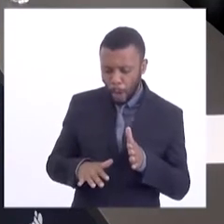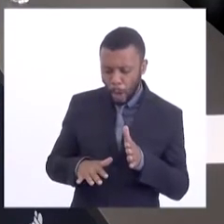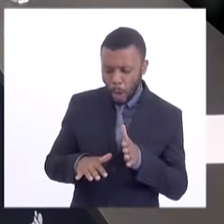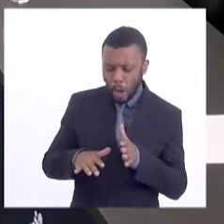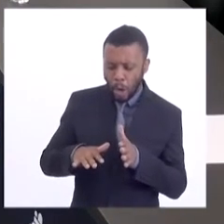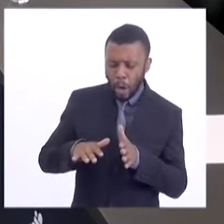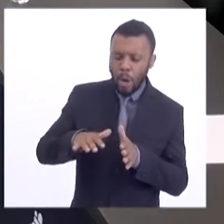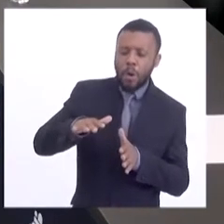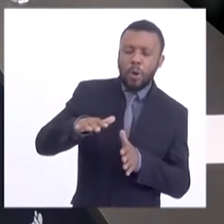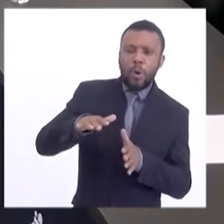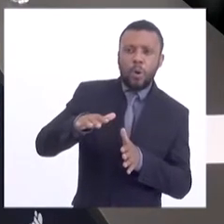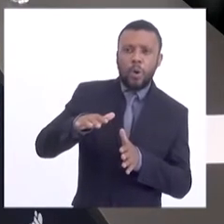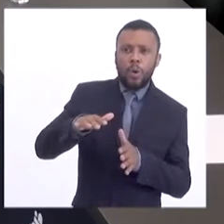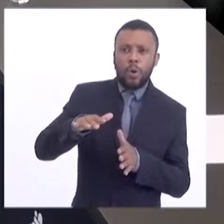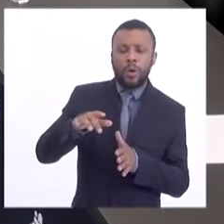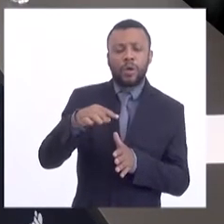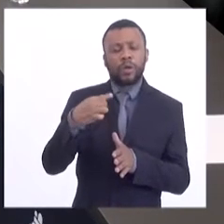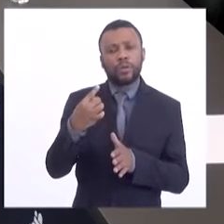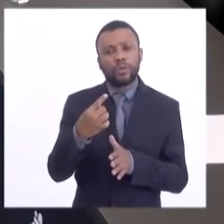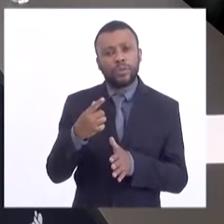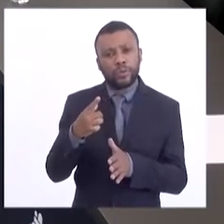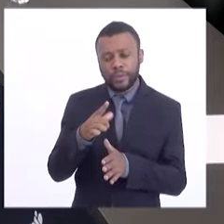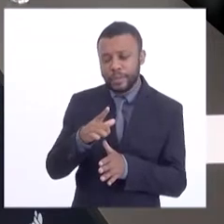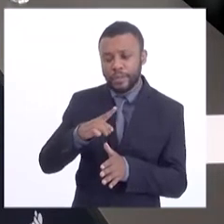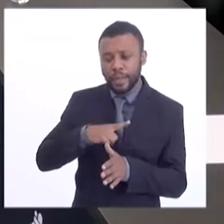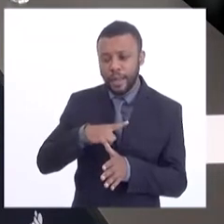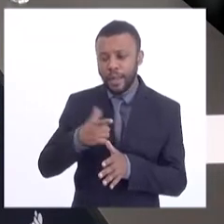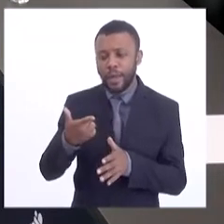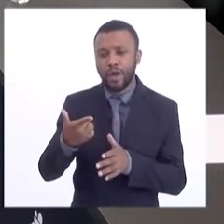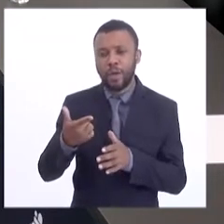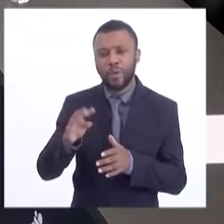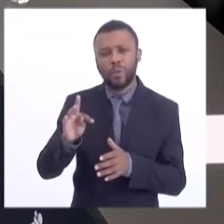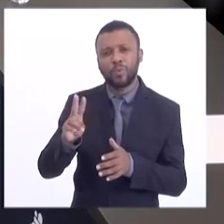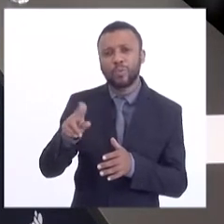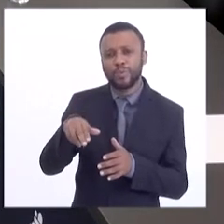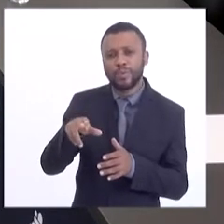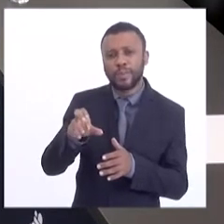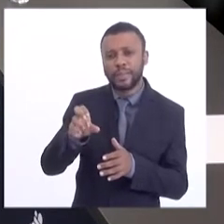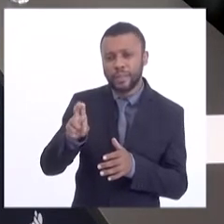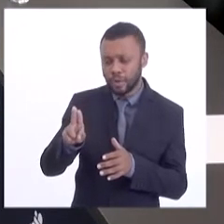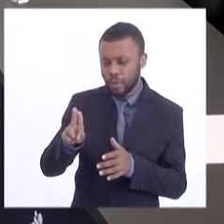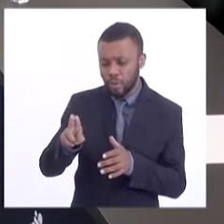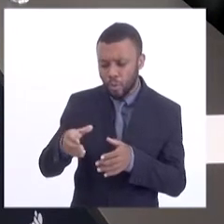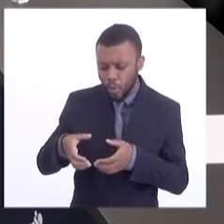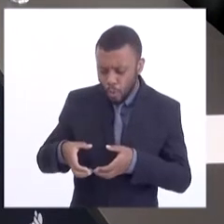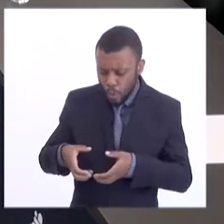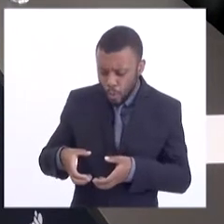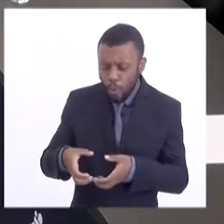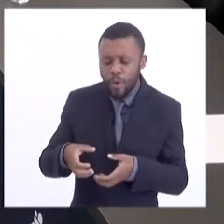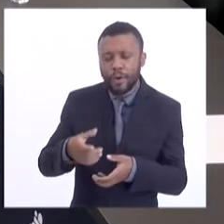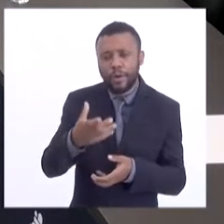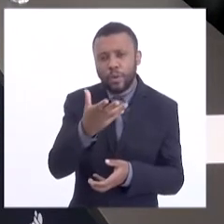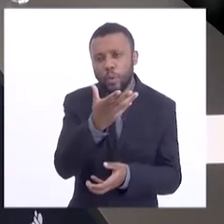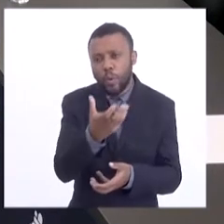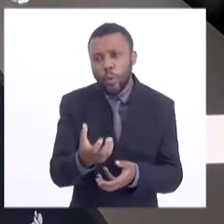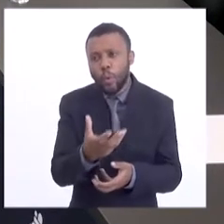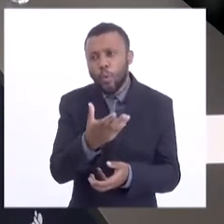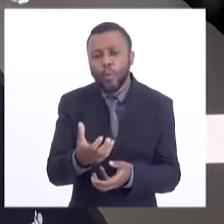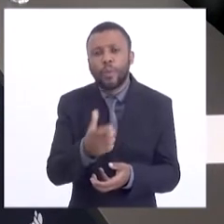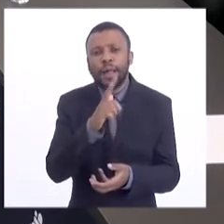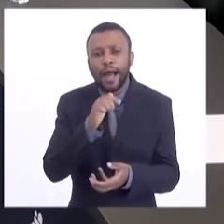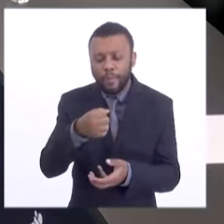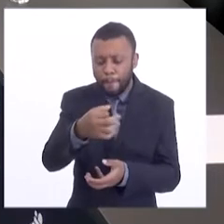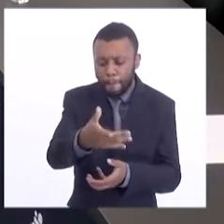nível último entrava o túnel extravasor captavam a água e a jogar depois de vai passar cidade